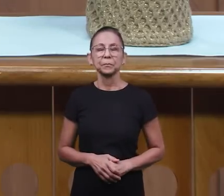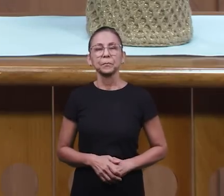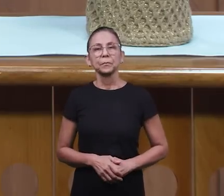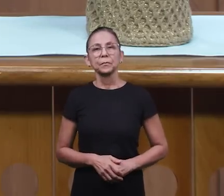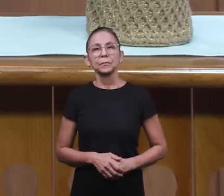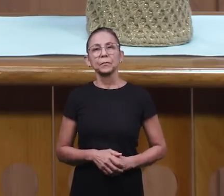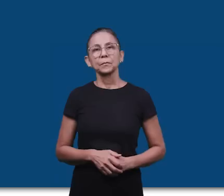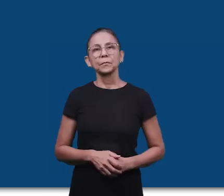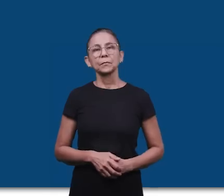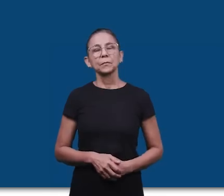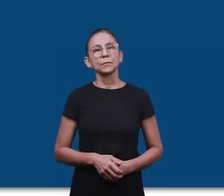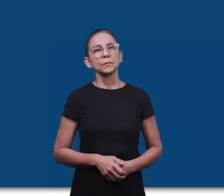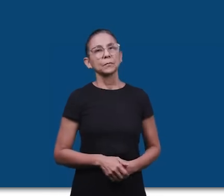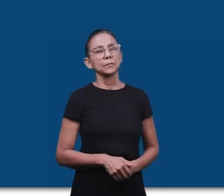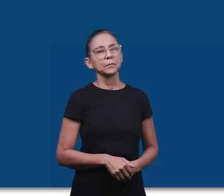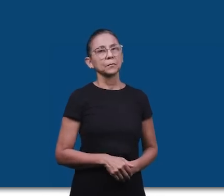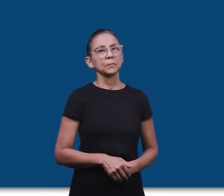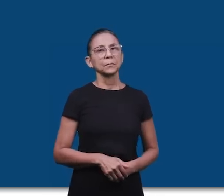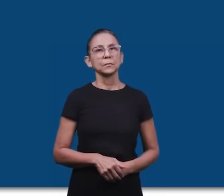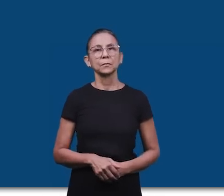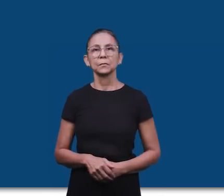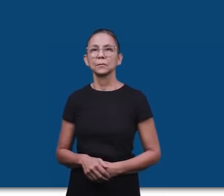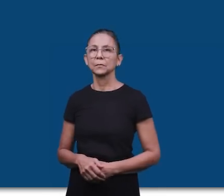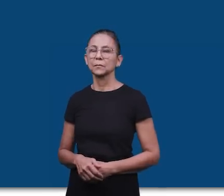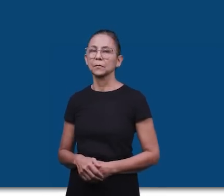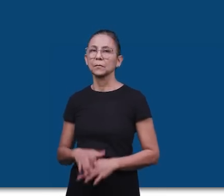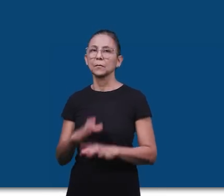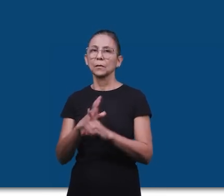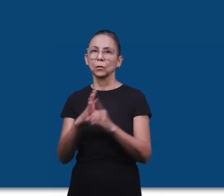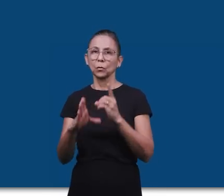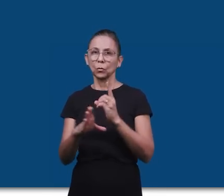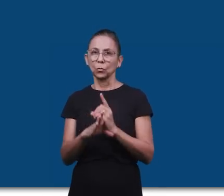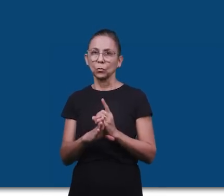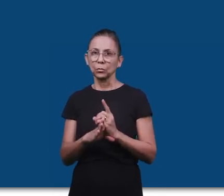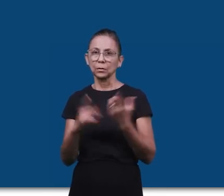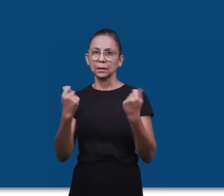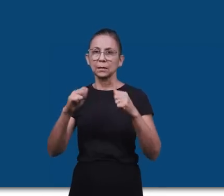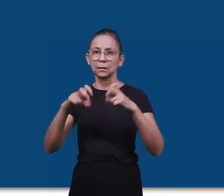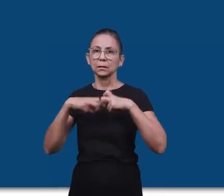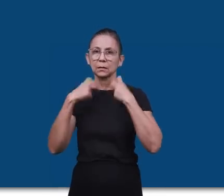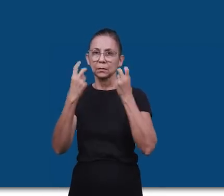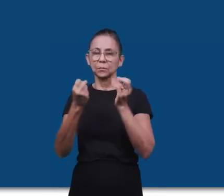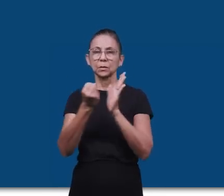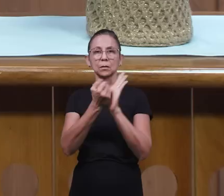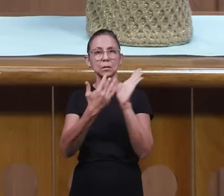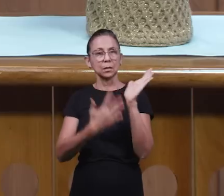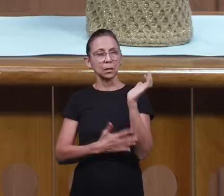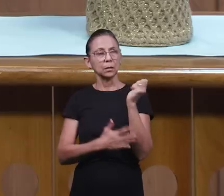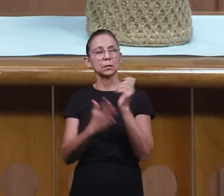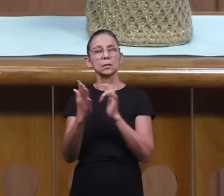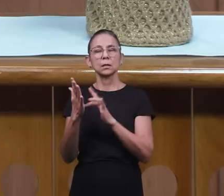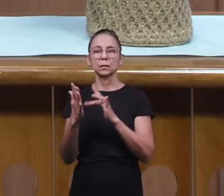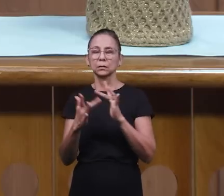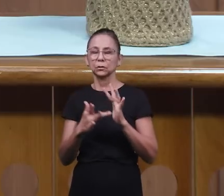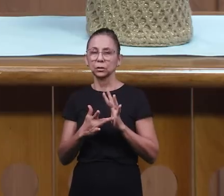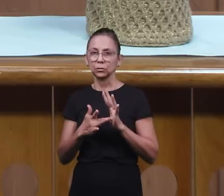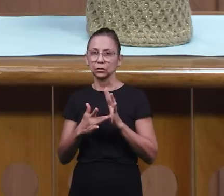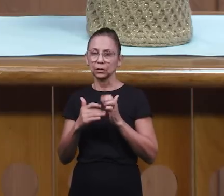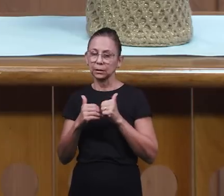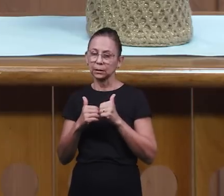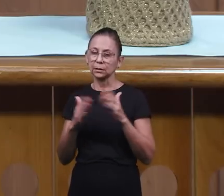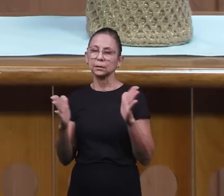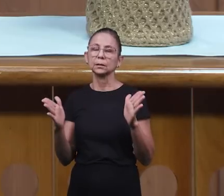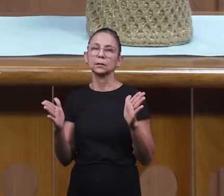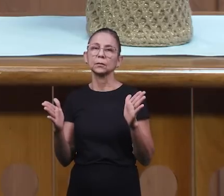leiam comigo. Não há culto sem o clamor pelo sangue de Jesus. Quando iniciamos o culto